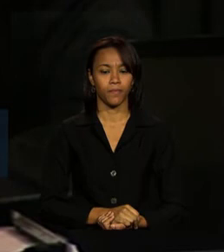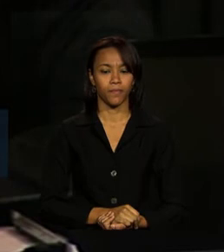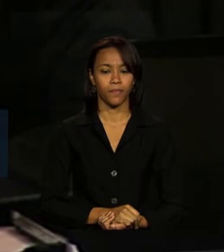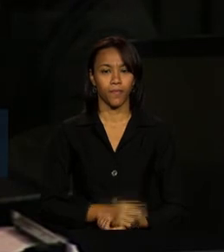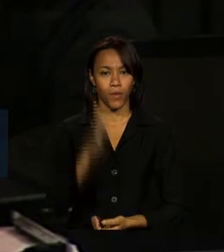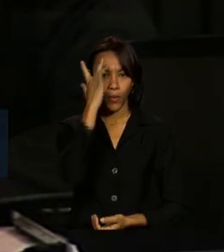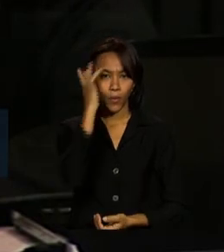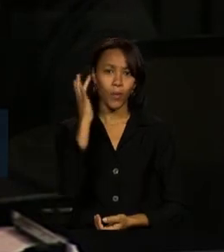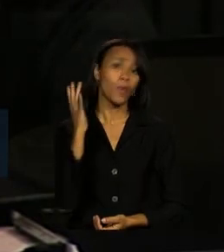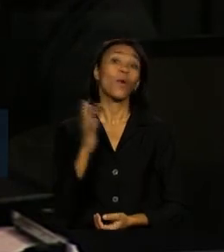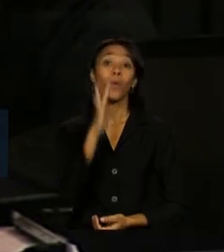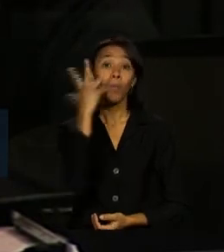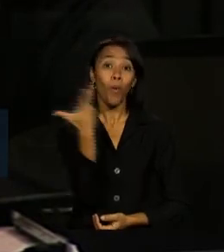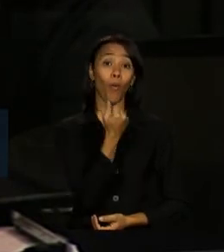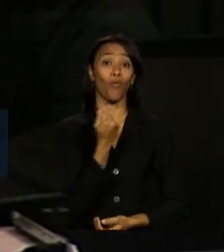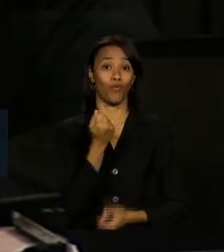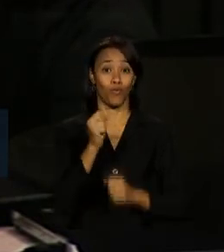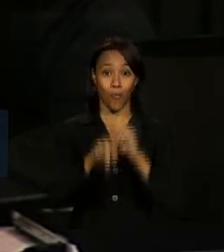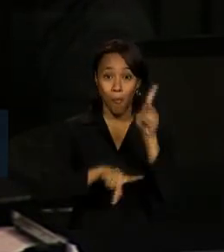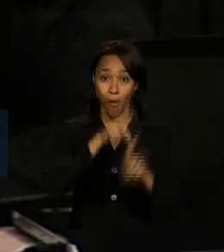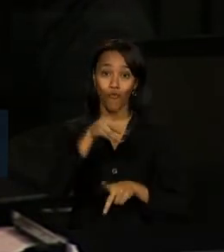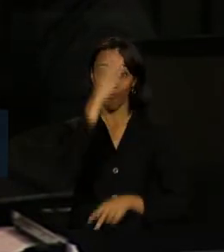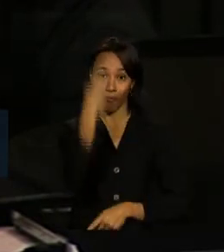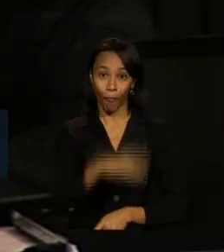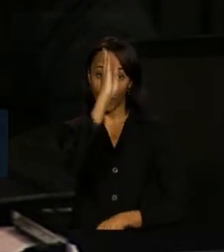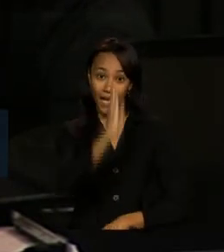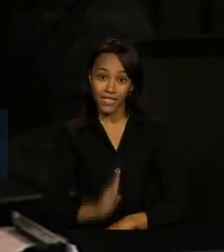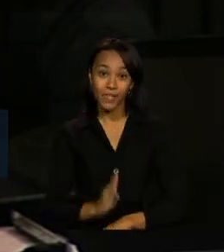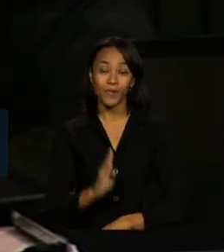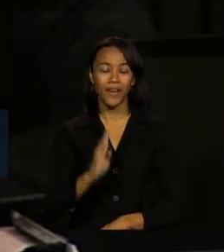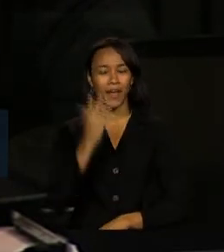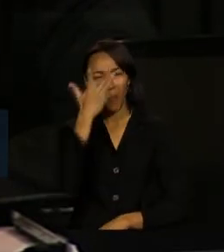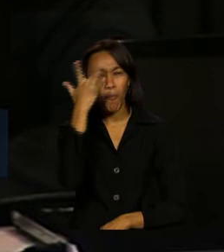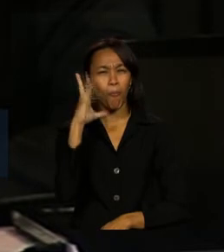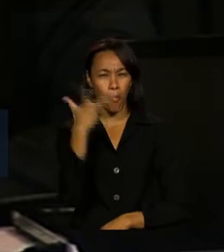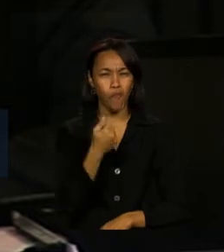o povo brasileiro é um povo muito gentil.